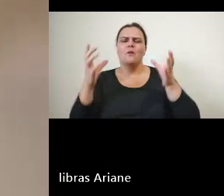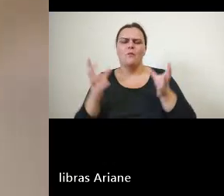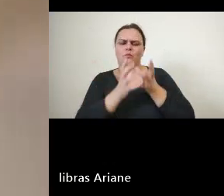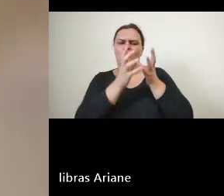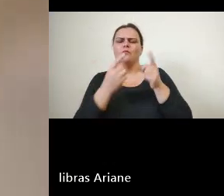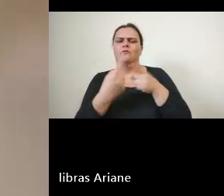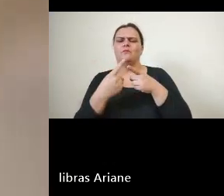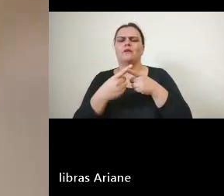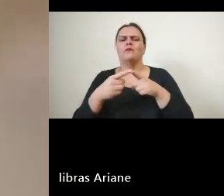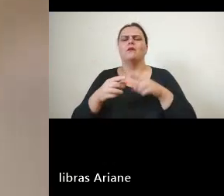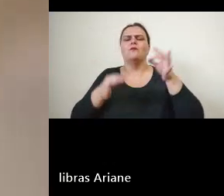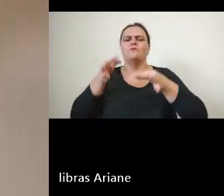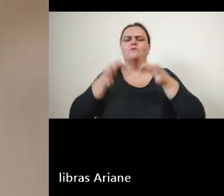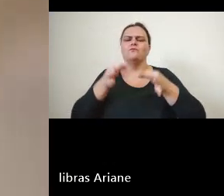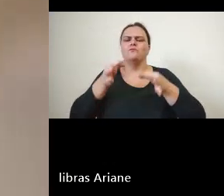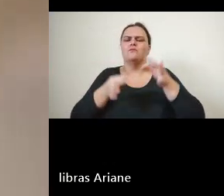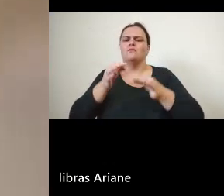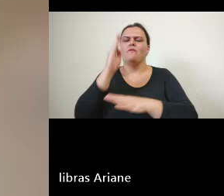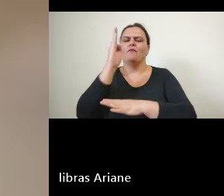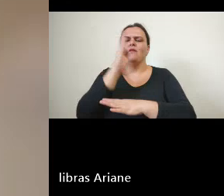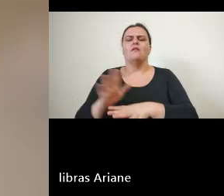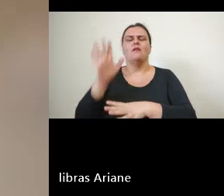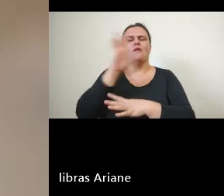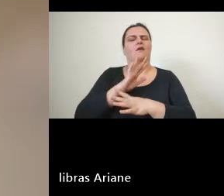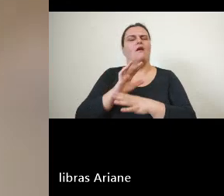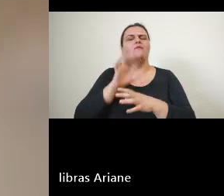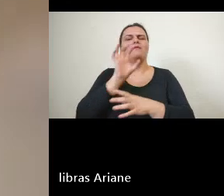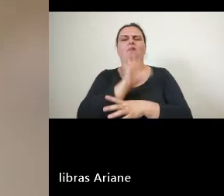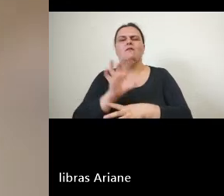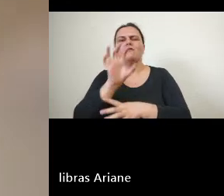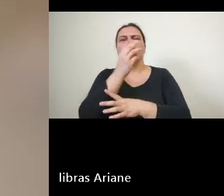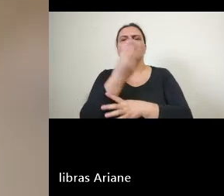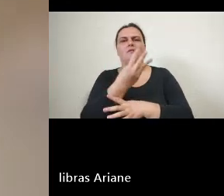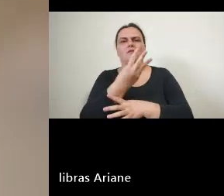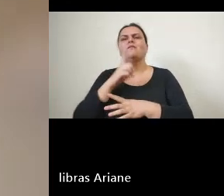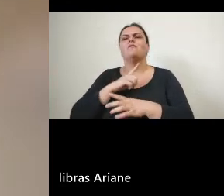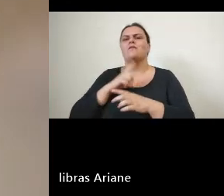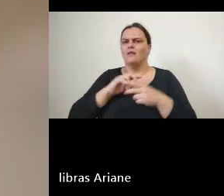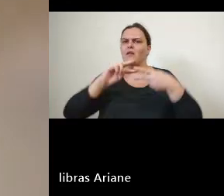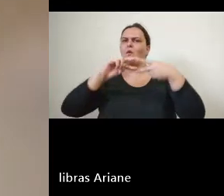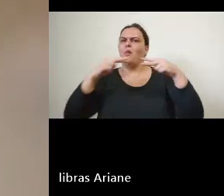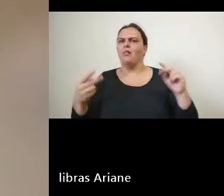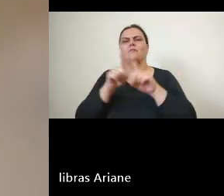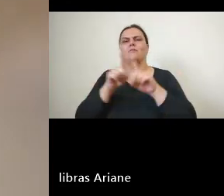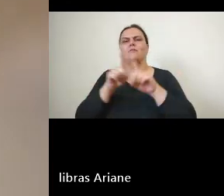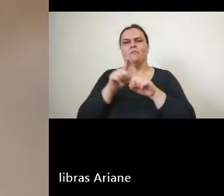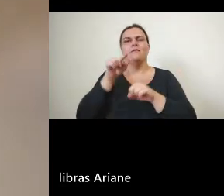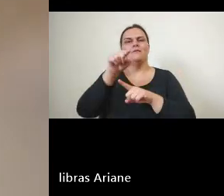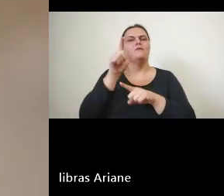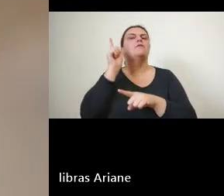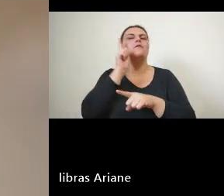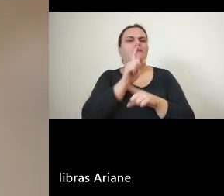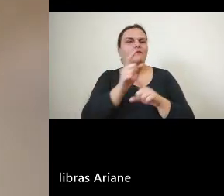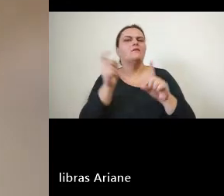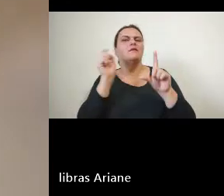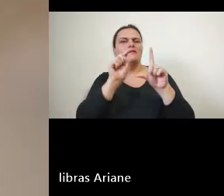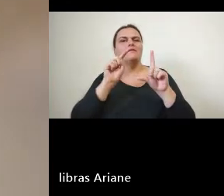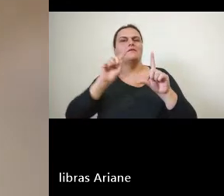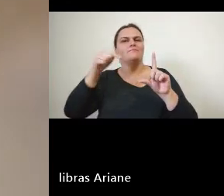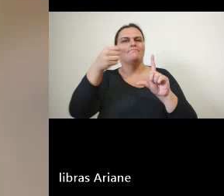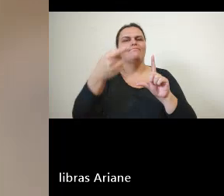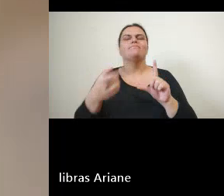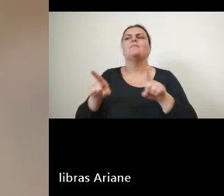da Terceira Região. Deixaremos o link da programação completa no chat do evento. O webinário está sendo gravado